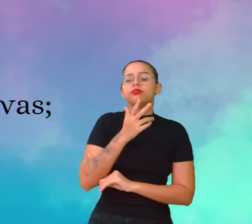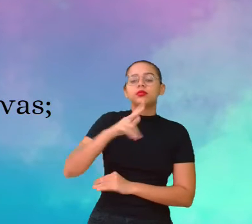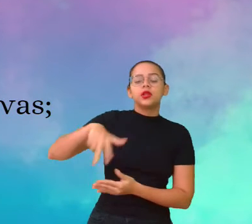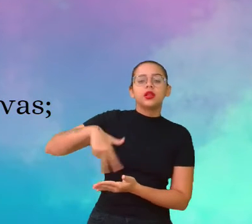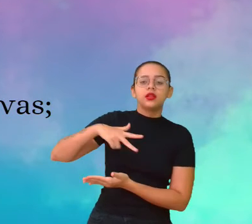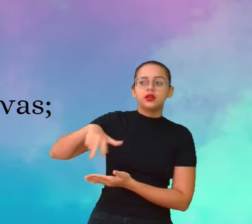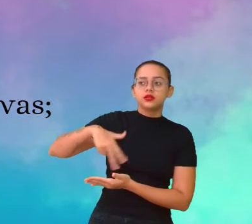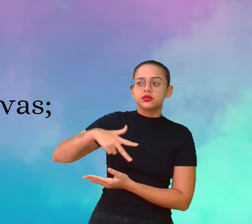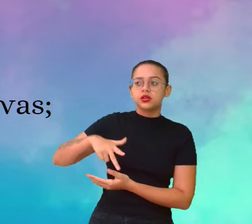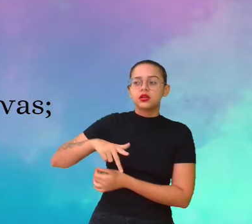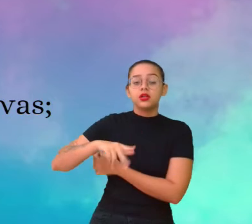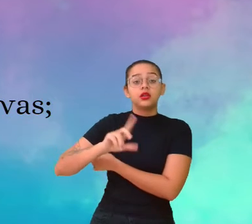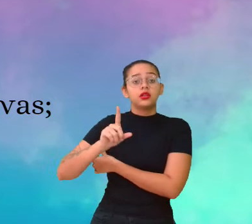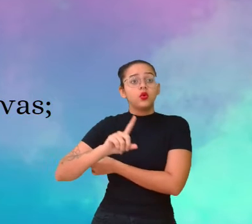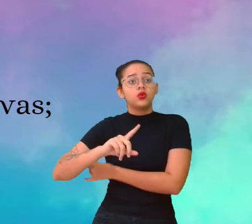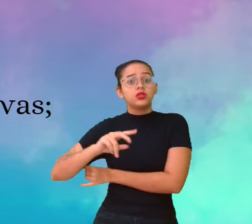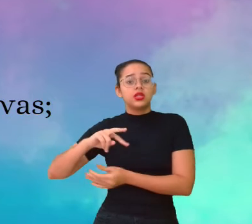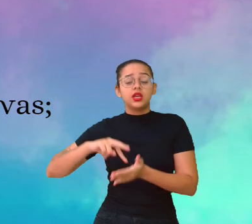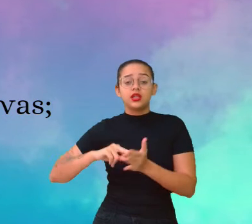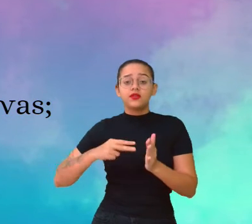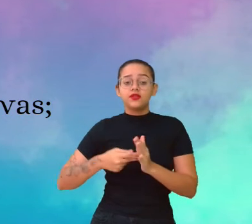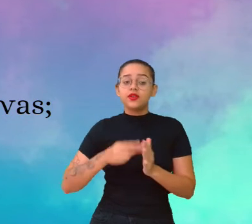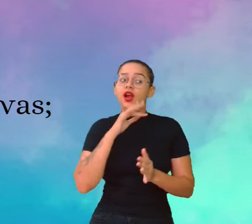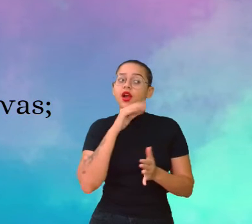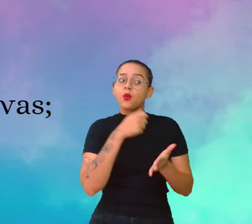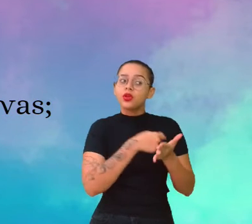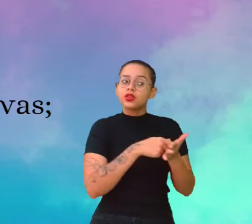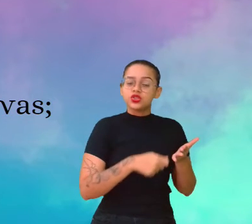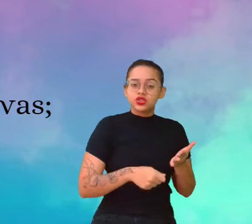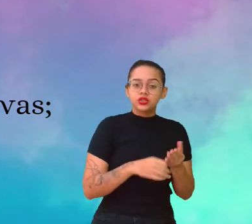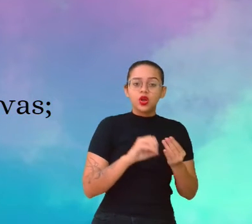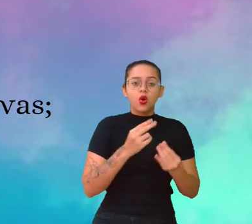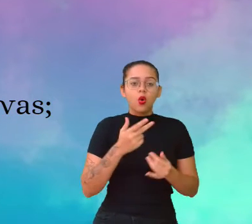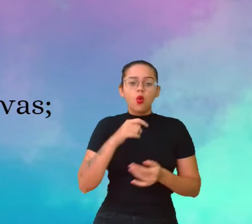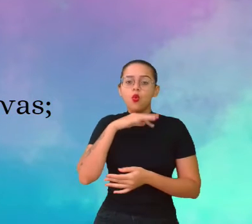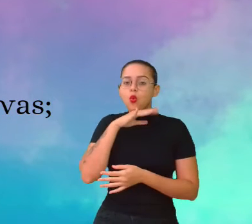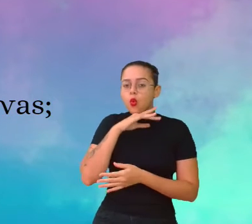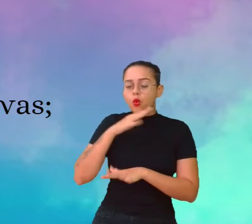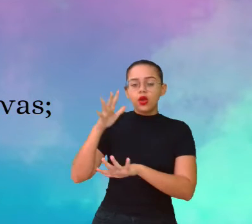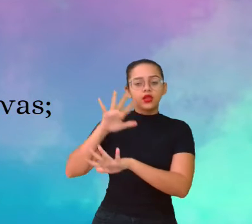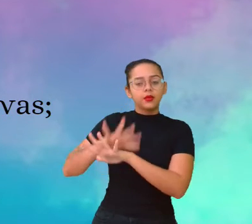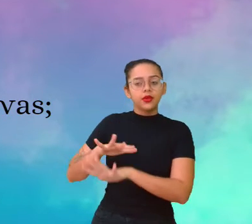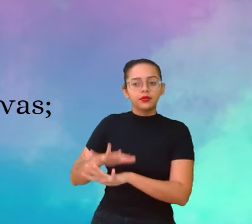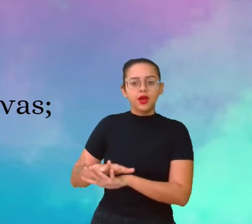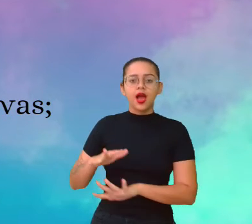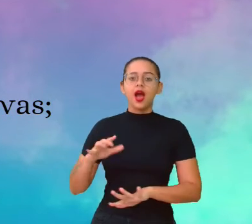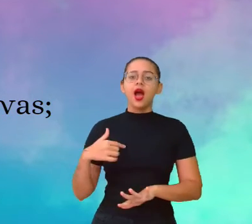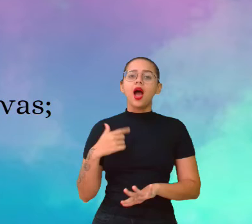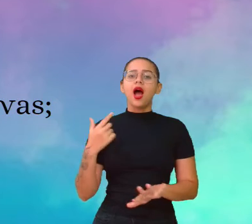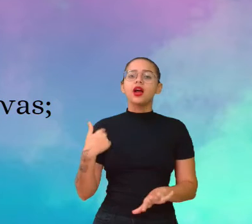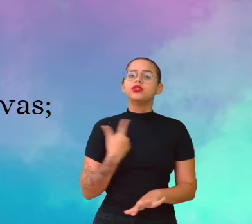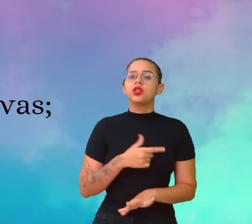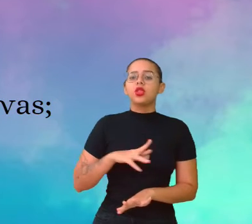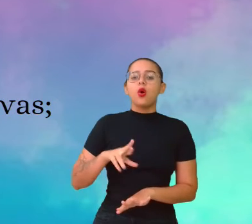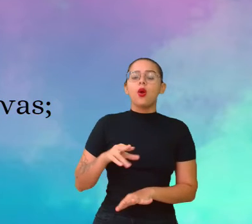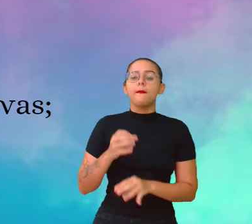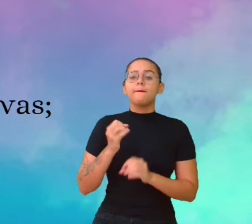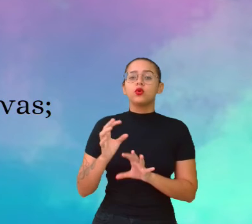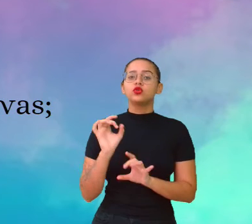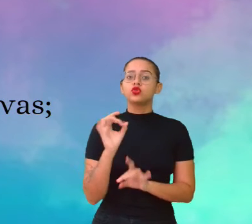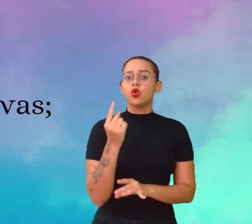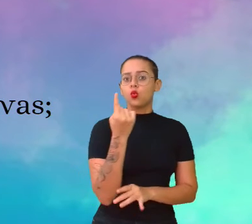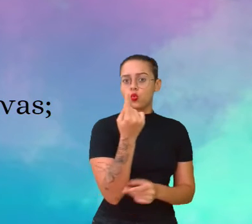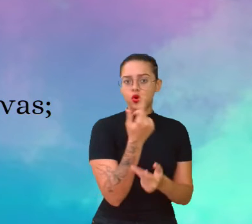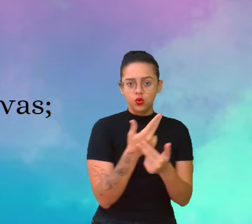dança. Isso não quer dizer que você vai ser ruim na escrita, isso não quer dizer que você vai ser ruim na matemática. A gente não é bom numa coisa só. A gente